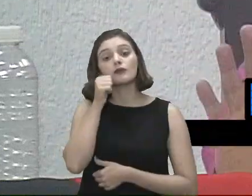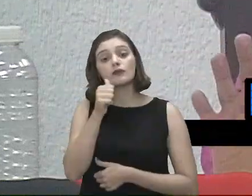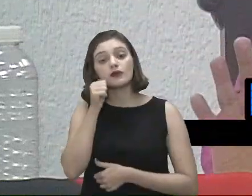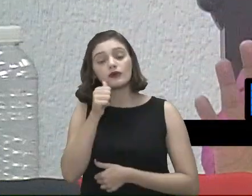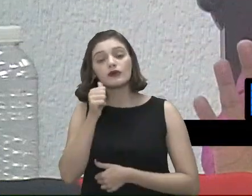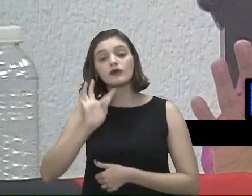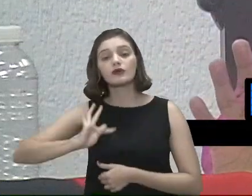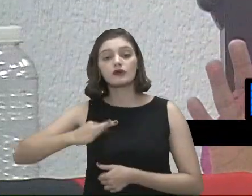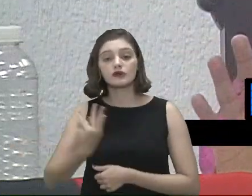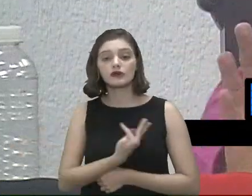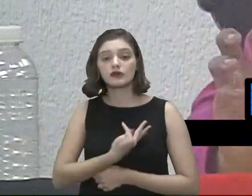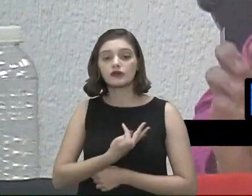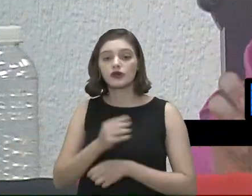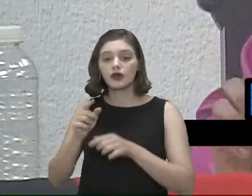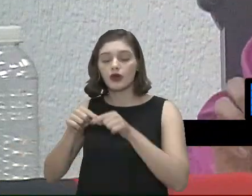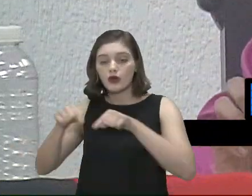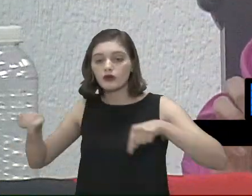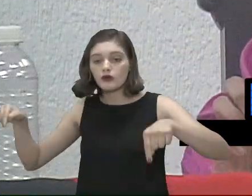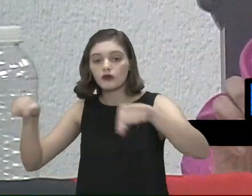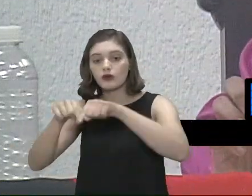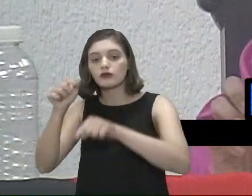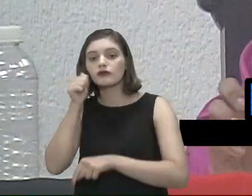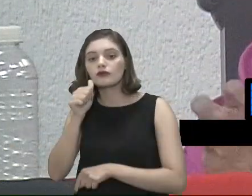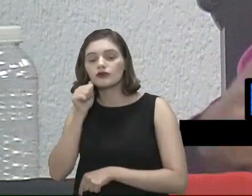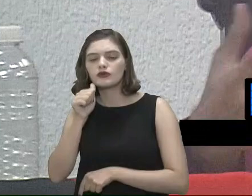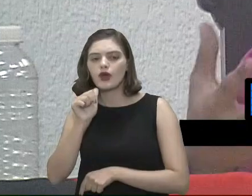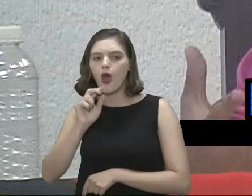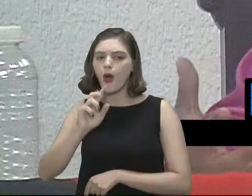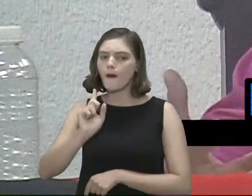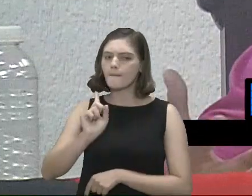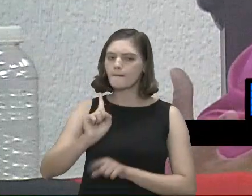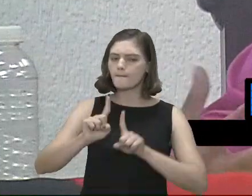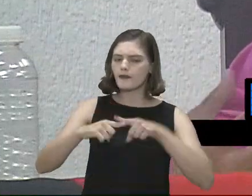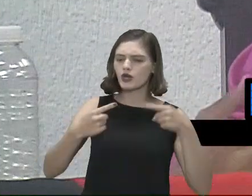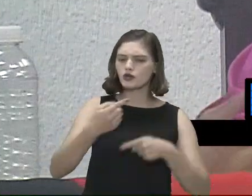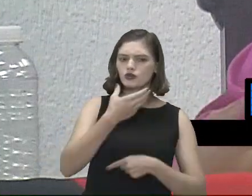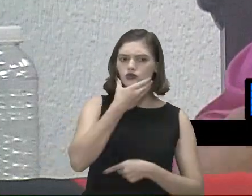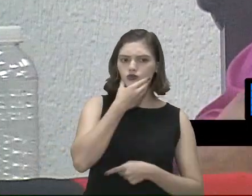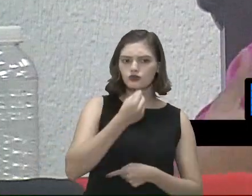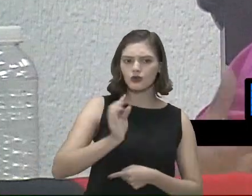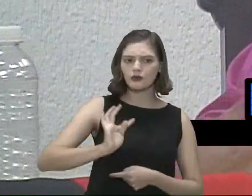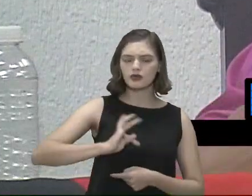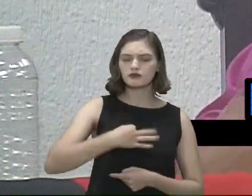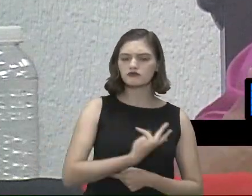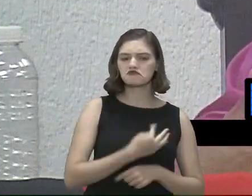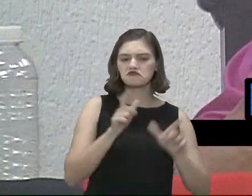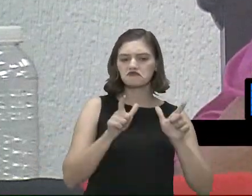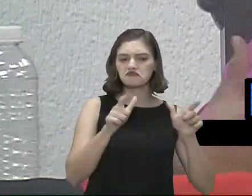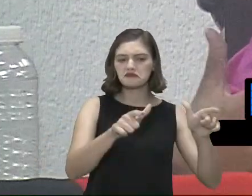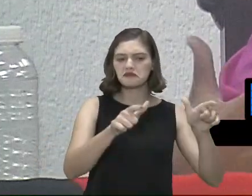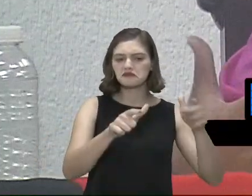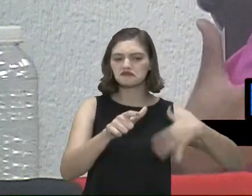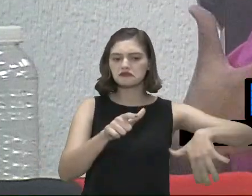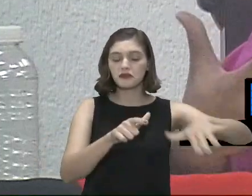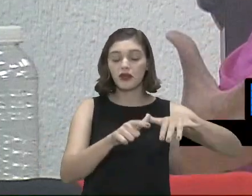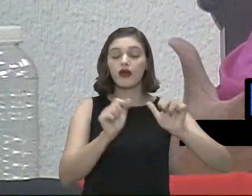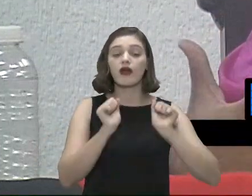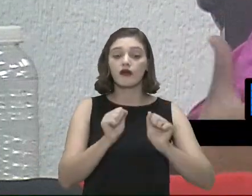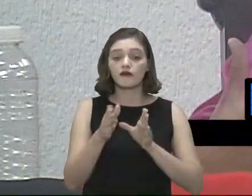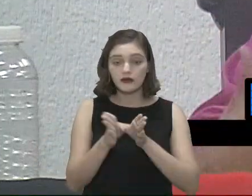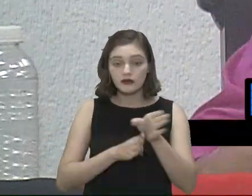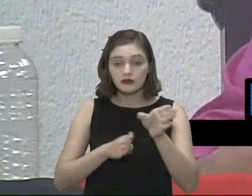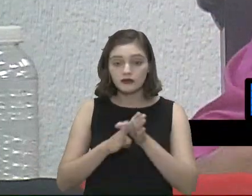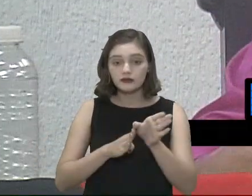no quarto feminino, e os homens trans, né, coloca onde? E aí, né, fiz uma orientação que foi muito bem